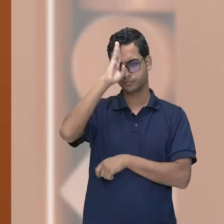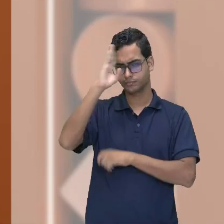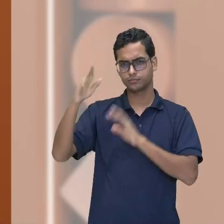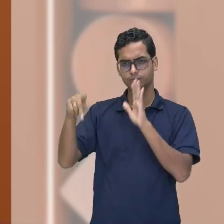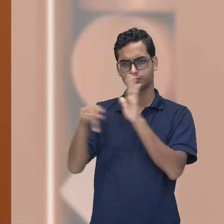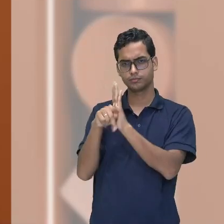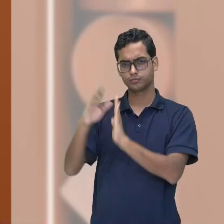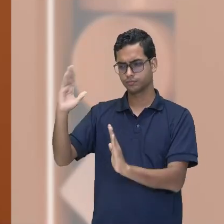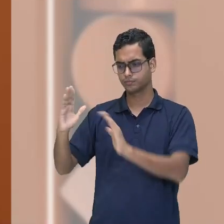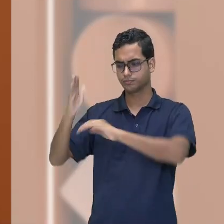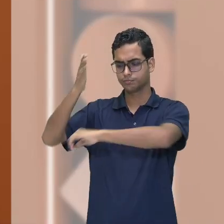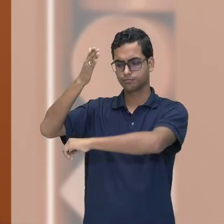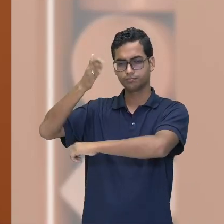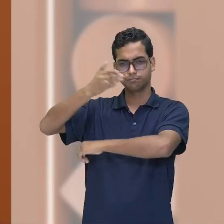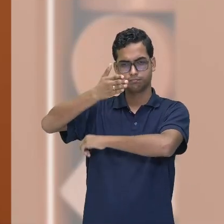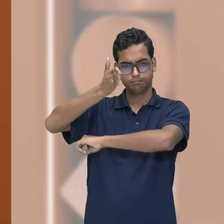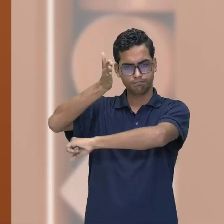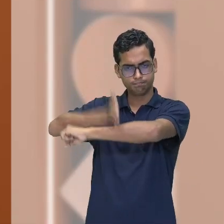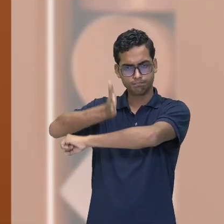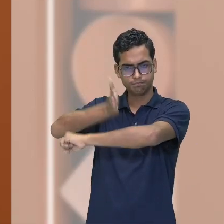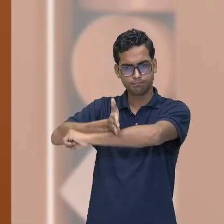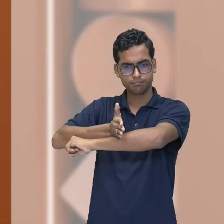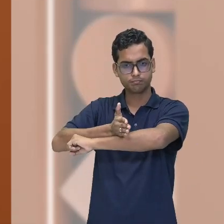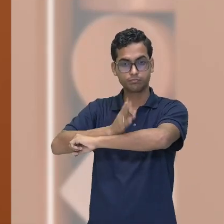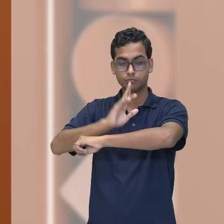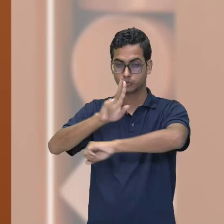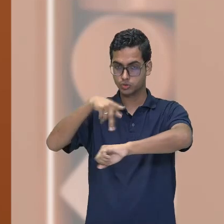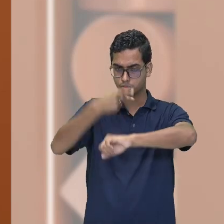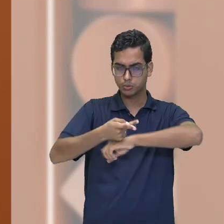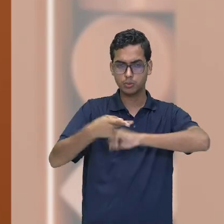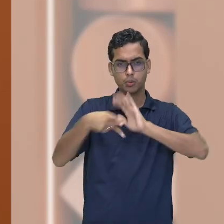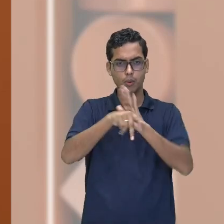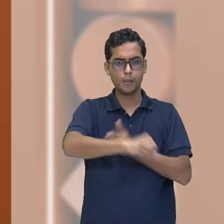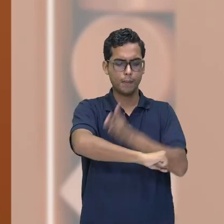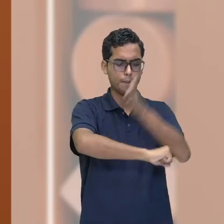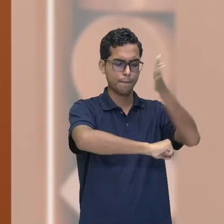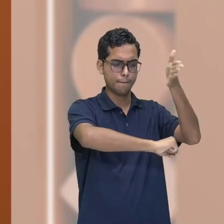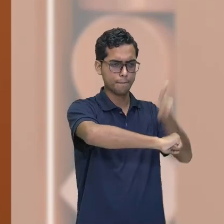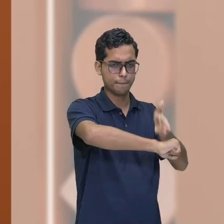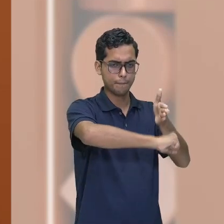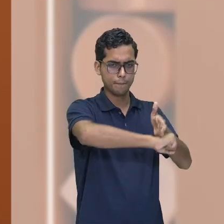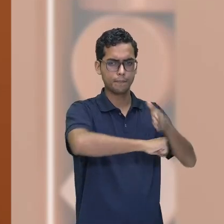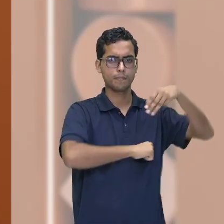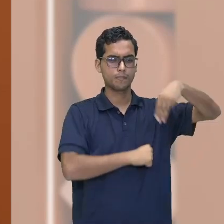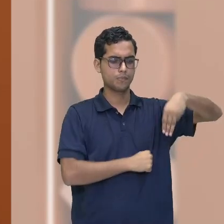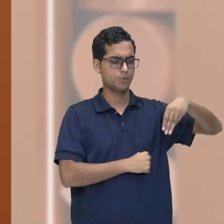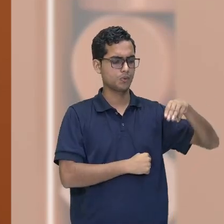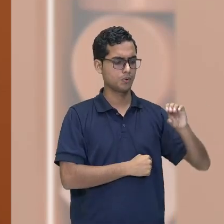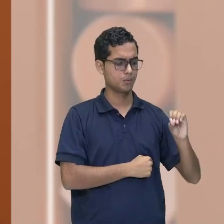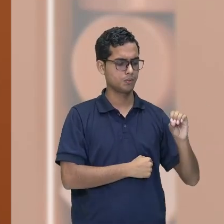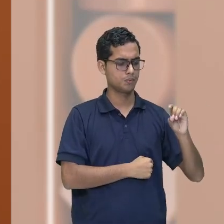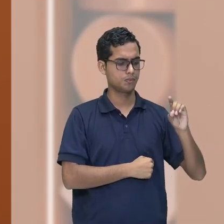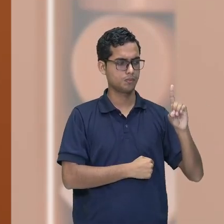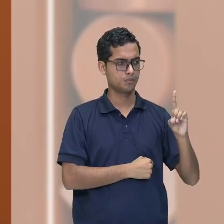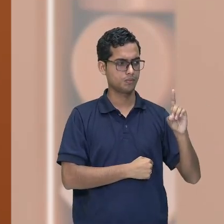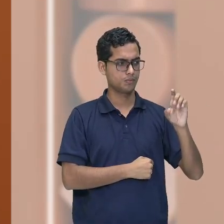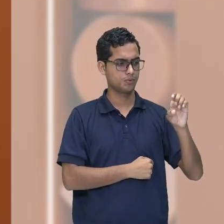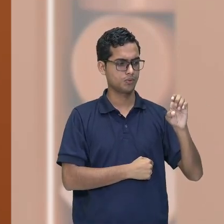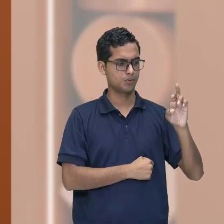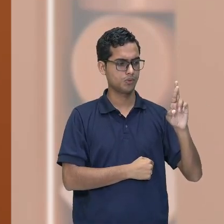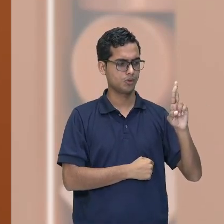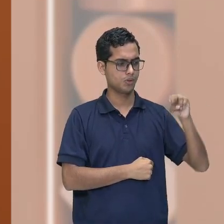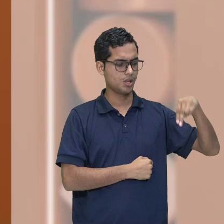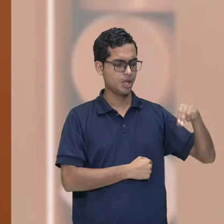Idade Média. Na Idade Moderna, nós vamos ter também ali algumas mudanças no sentido de, por exemplo,